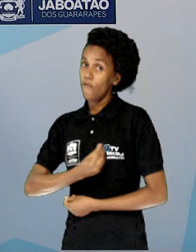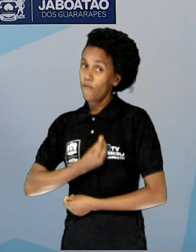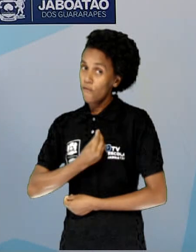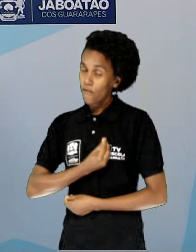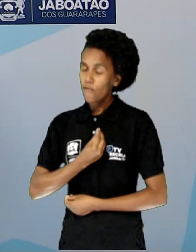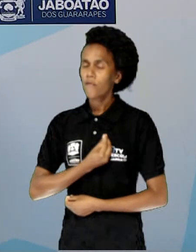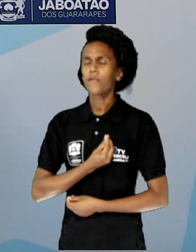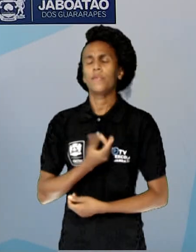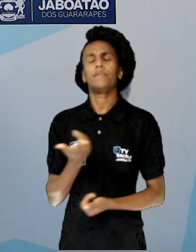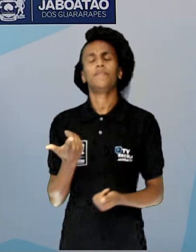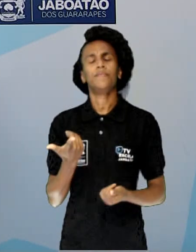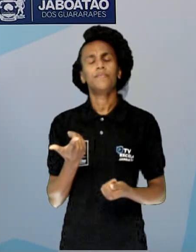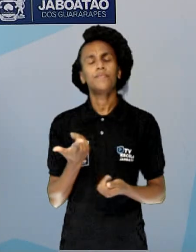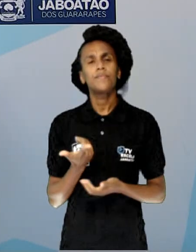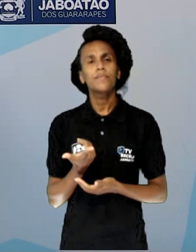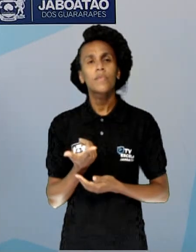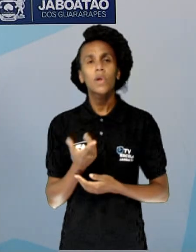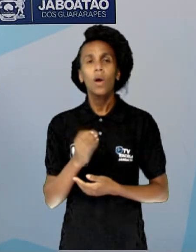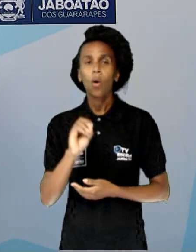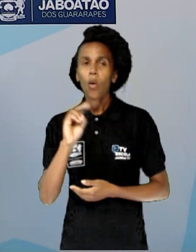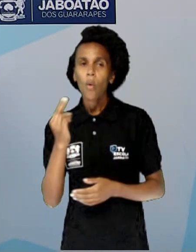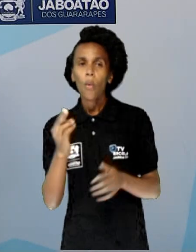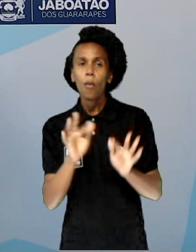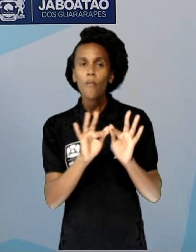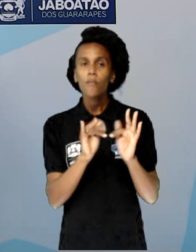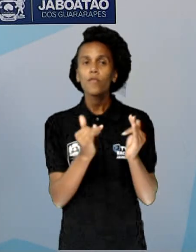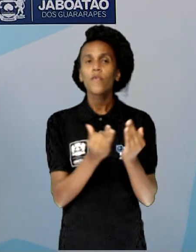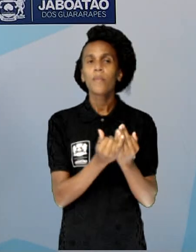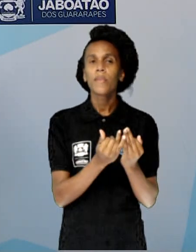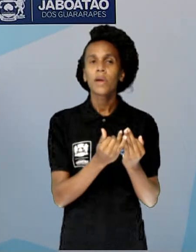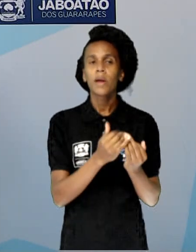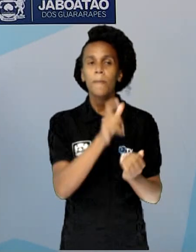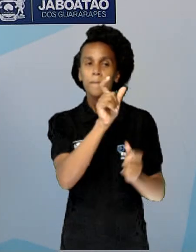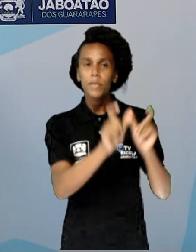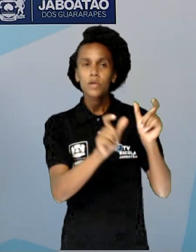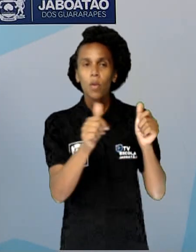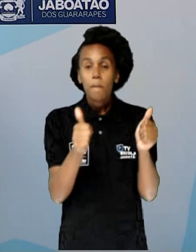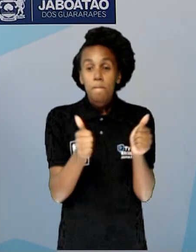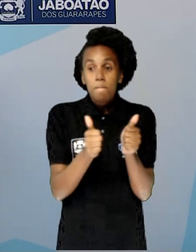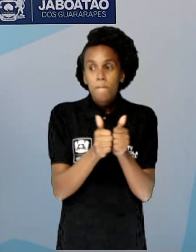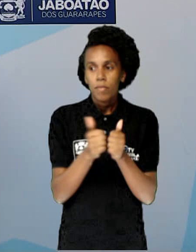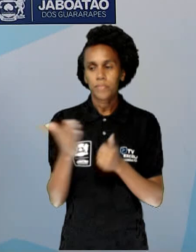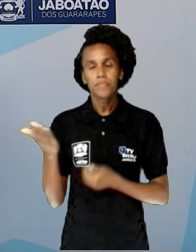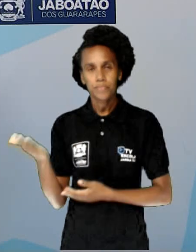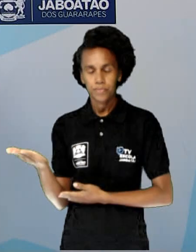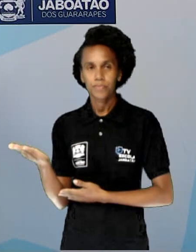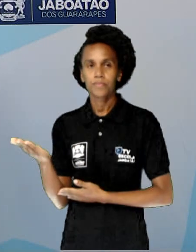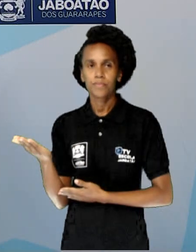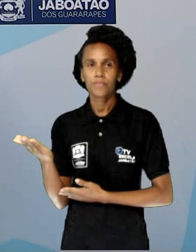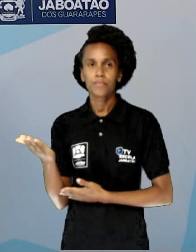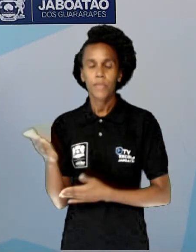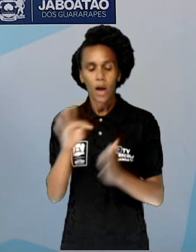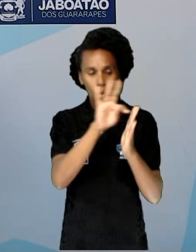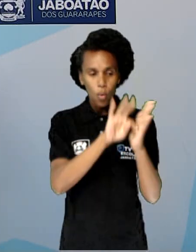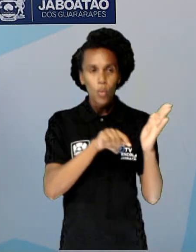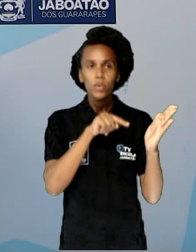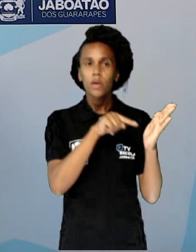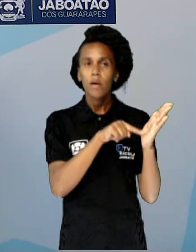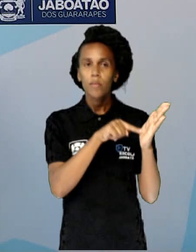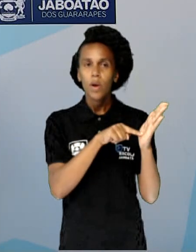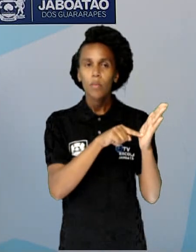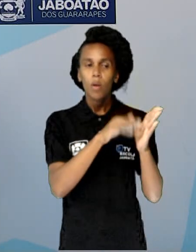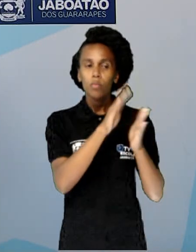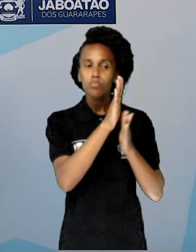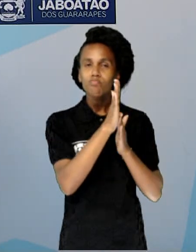pessoas próximas a ela, para que a obra ela tenha uma, digamos assim, seja muito fiel à vida daquela pessoa que está